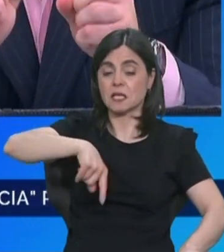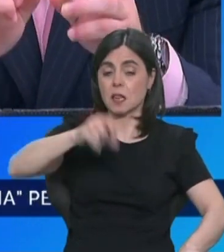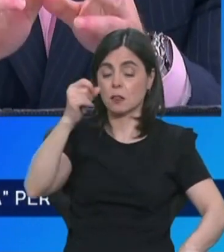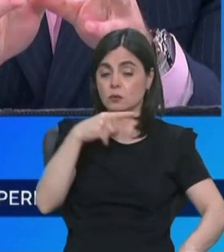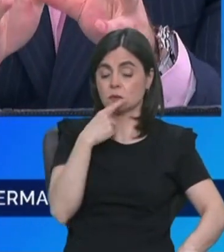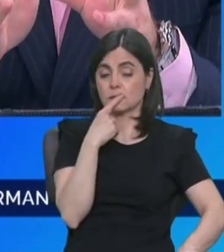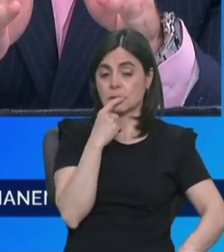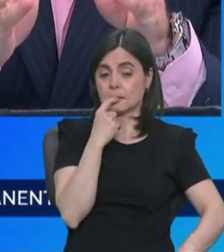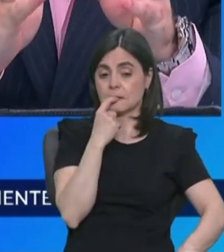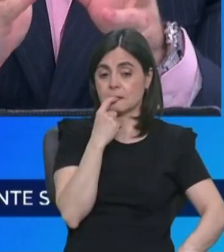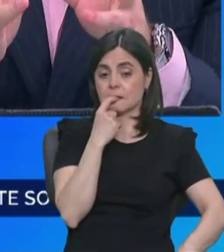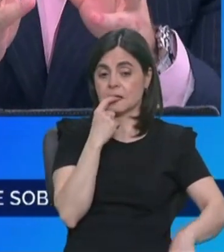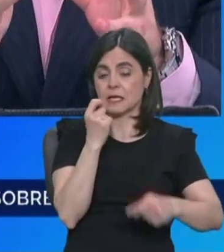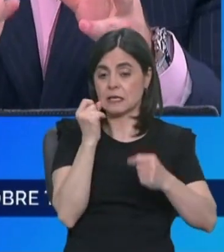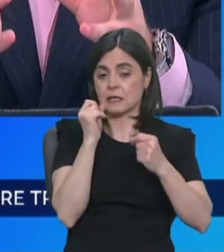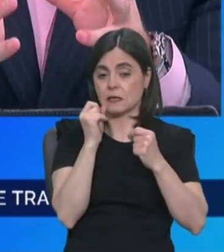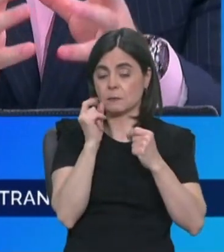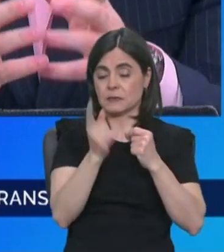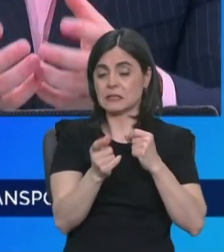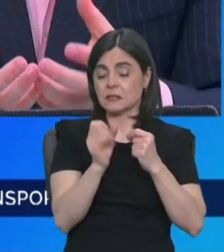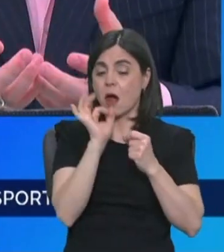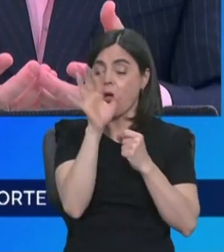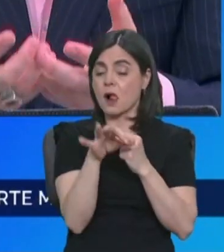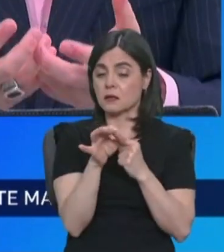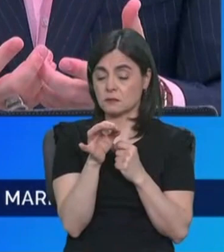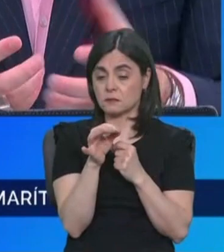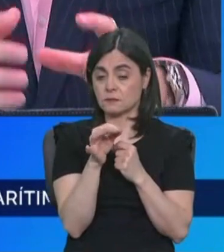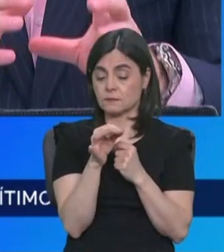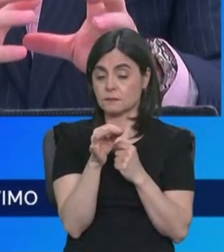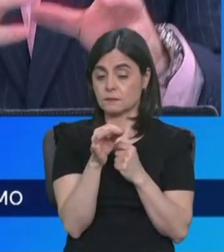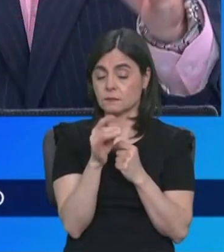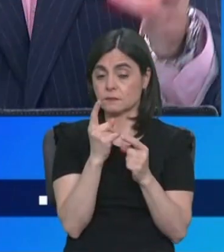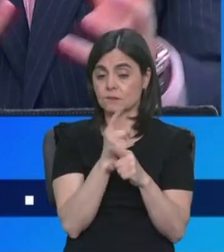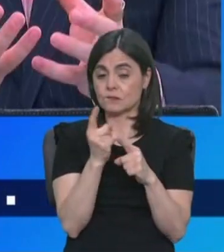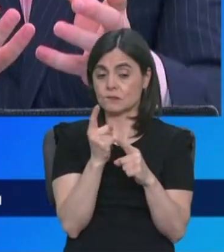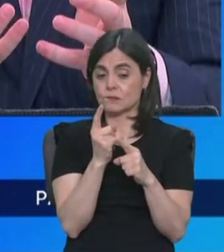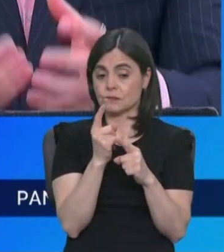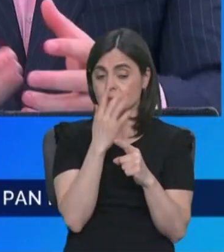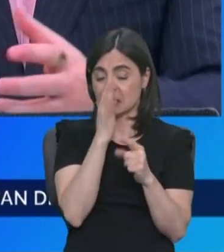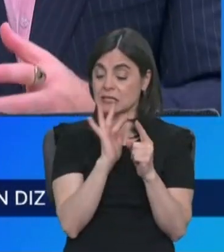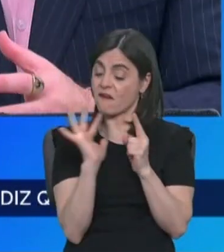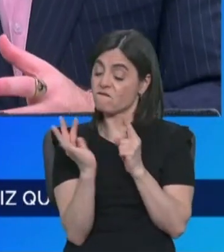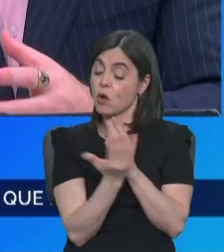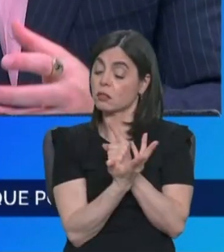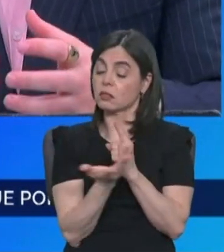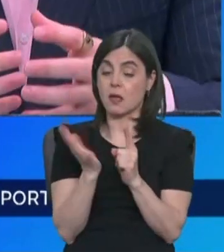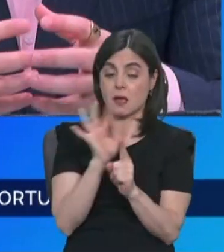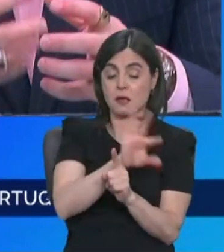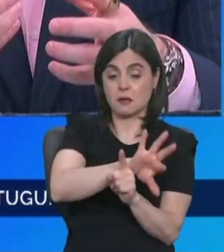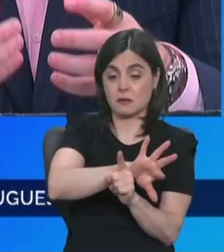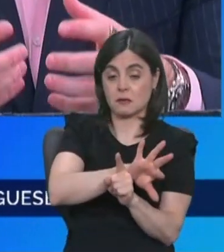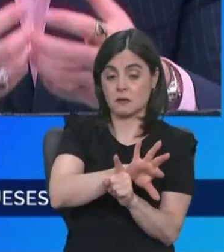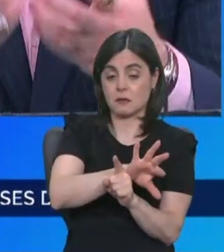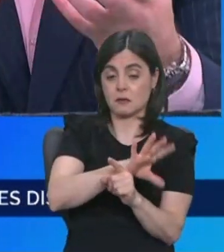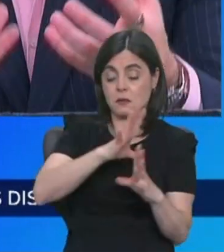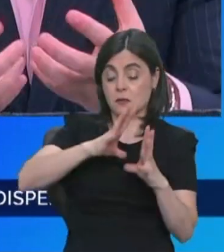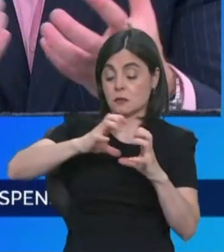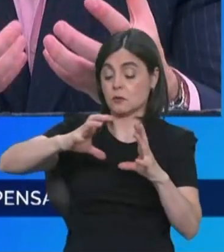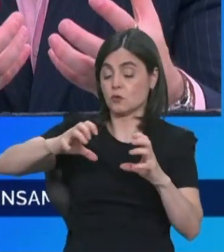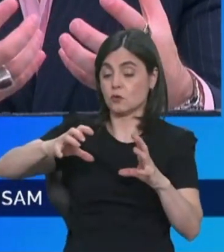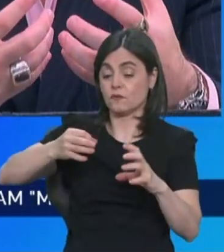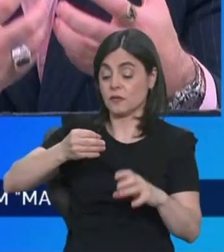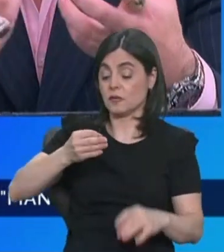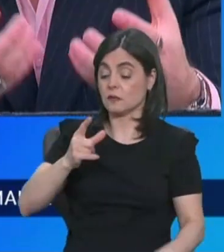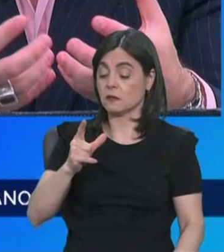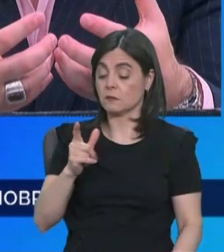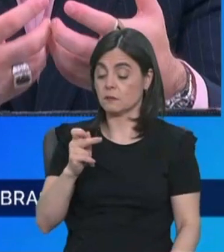diz-nos que tem que haver aqui algum truque. Ela age como se estivesse em volta também, mais uma vez, numa nuvem de plasma, numa